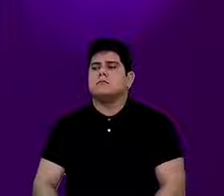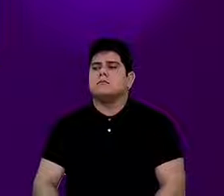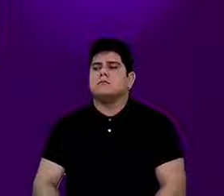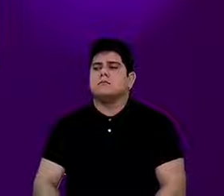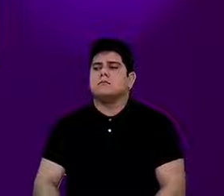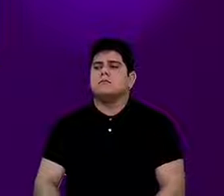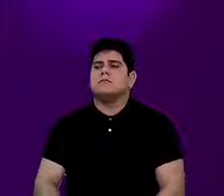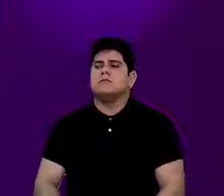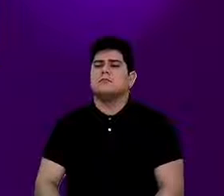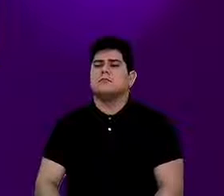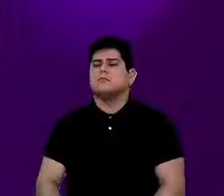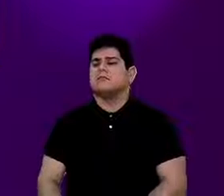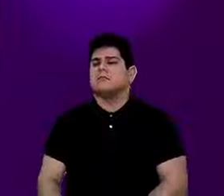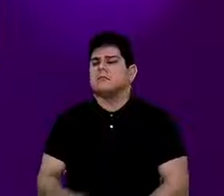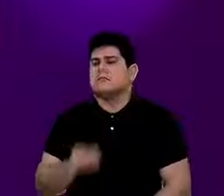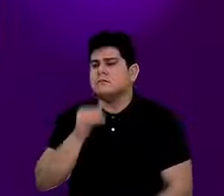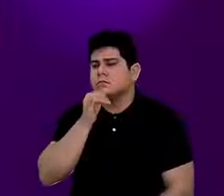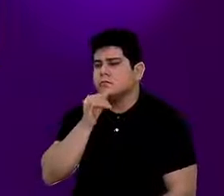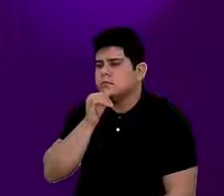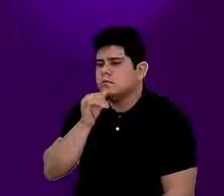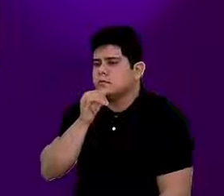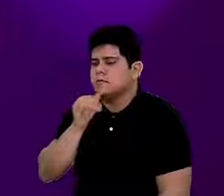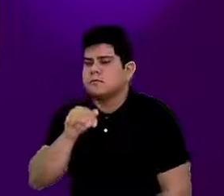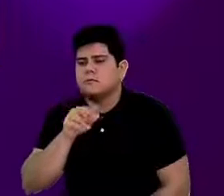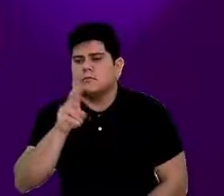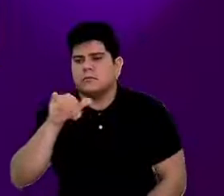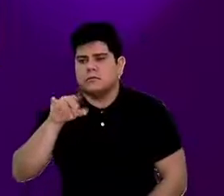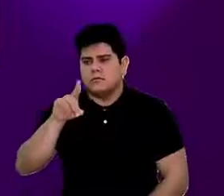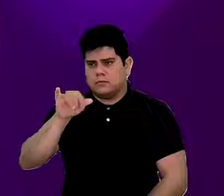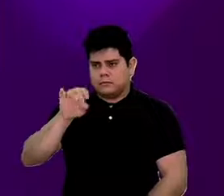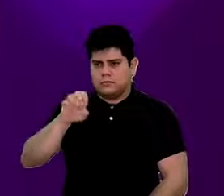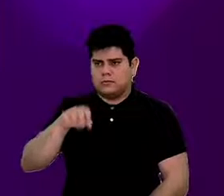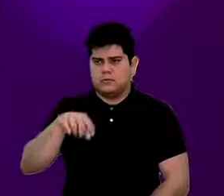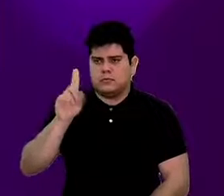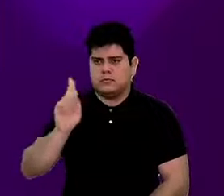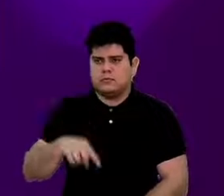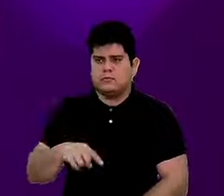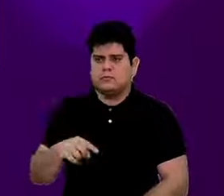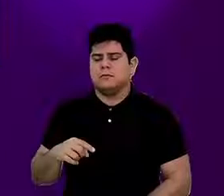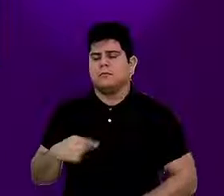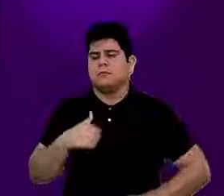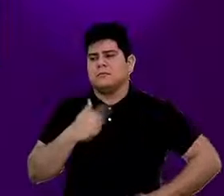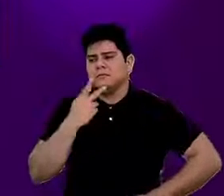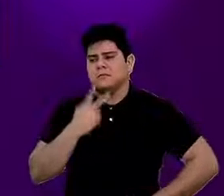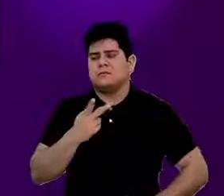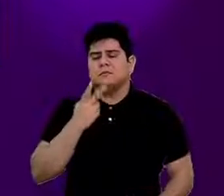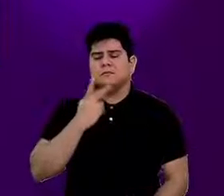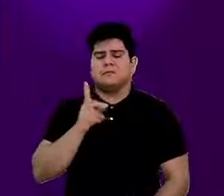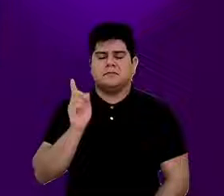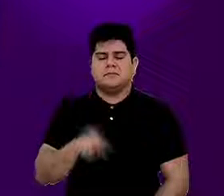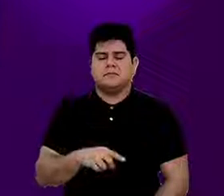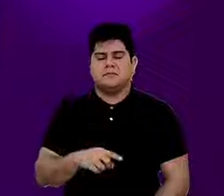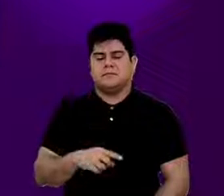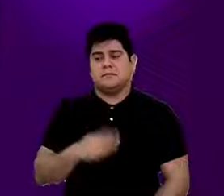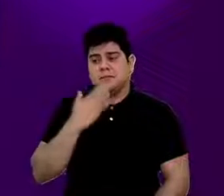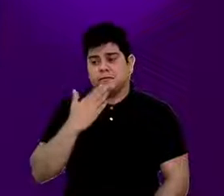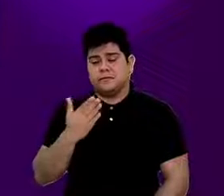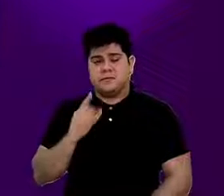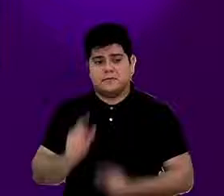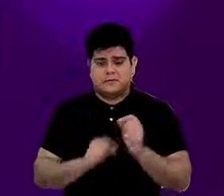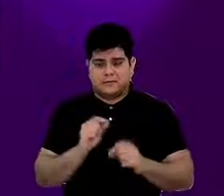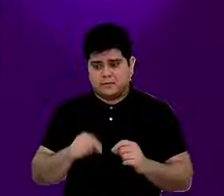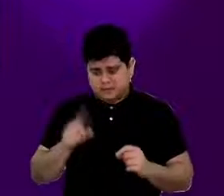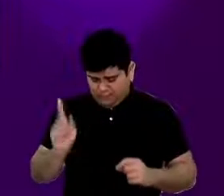Quando pergunto se a nossa unidade é uma unidade semi-intensiva, de cardio-oncologia, eu gosto de falar, de preferência, que